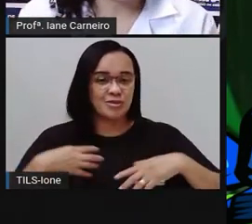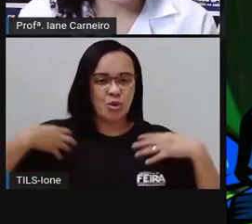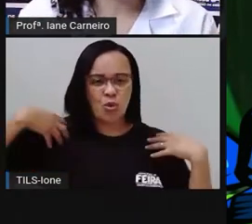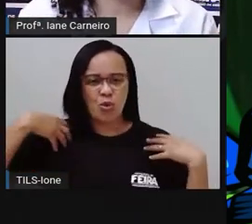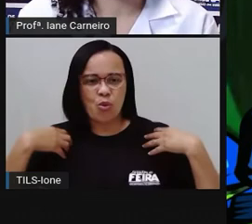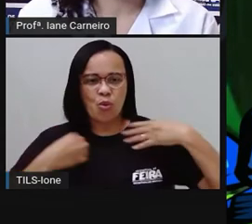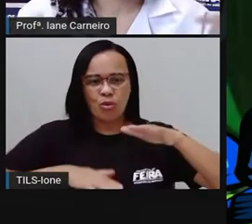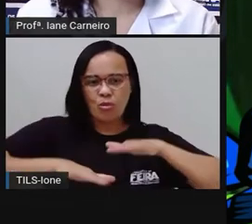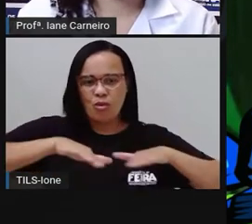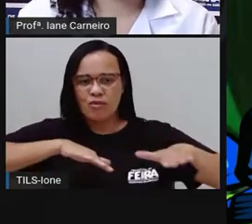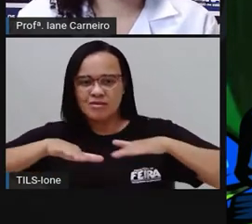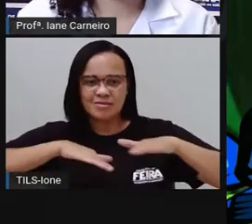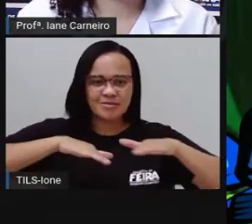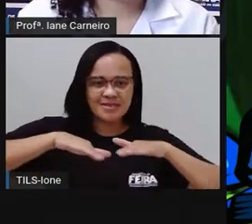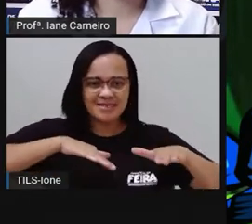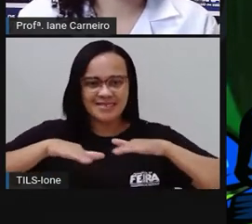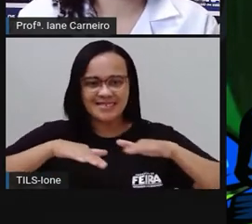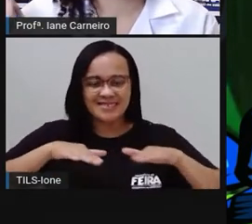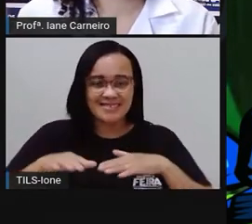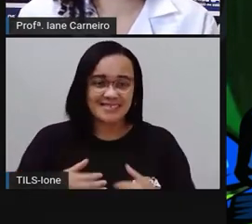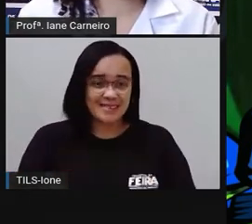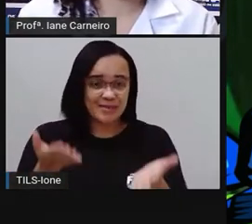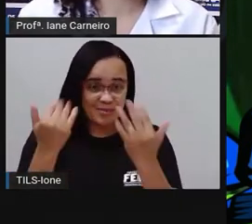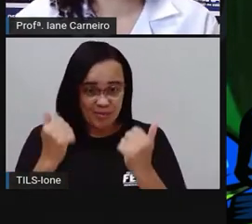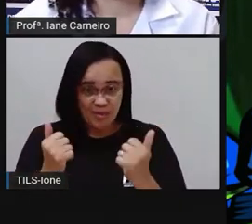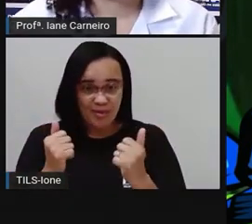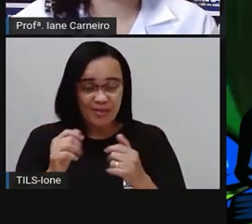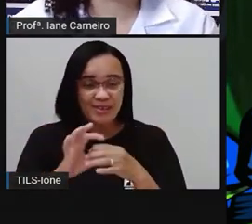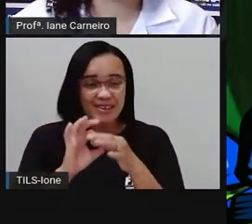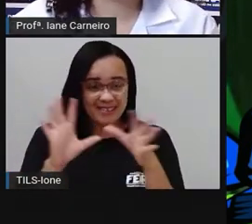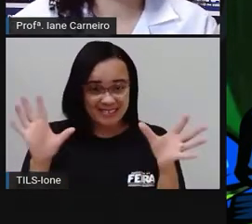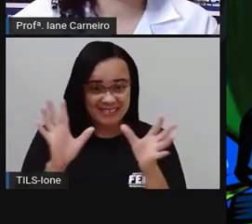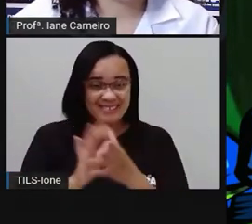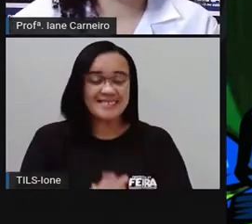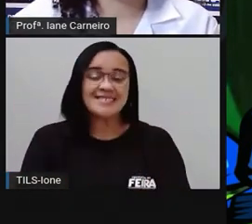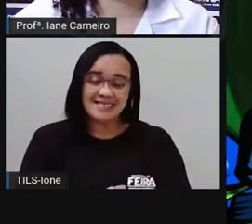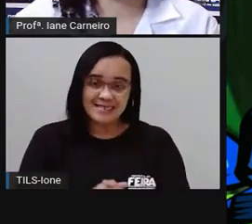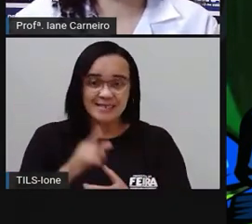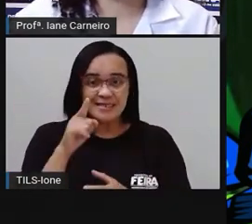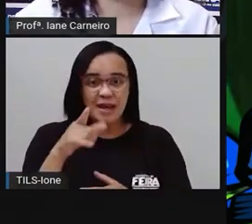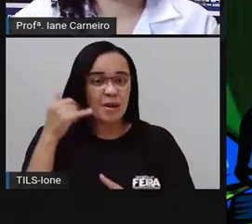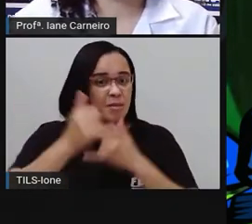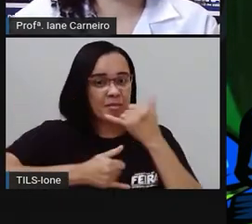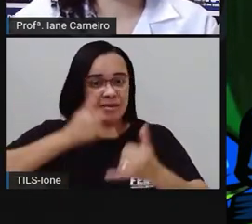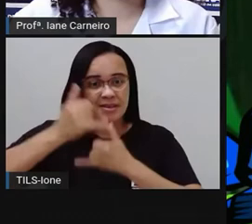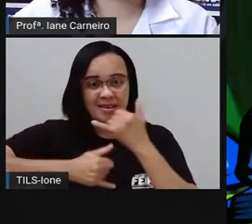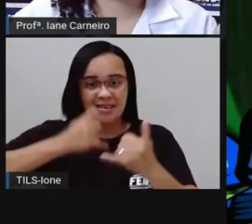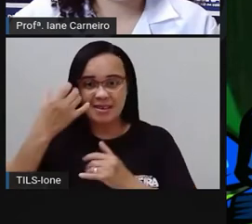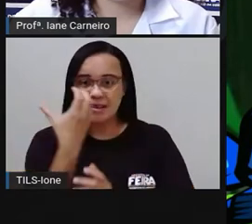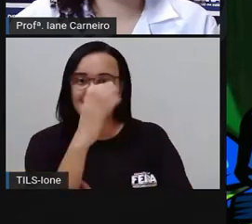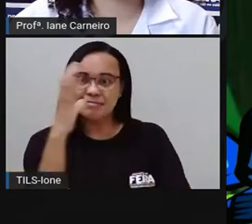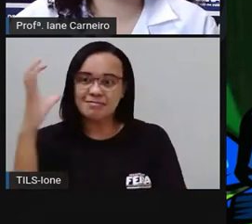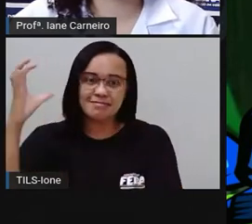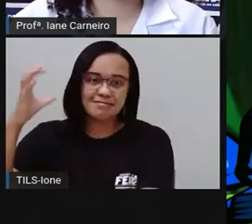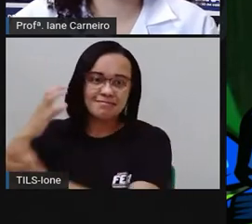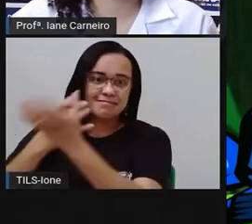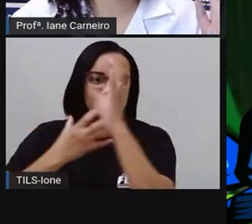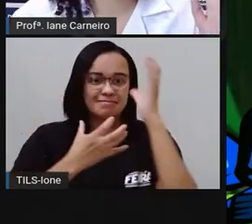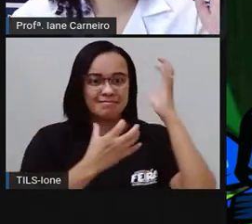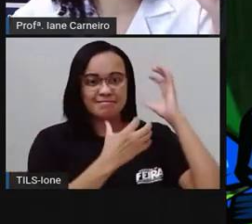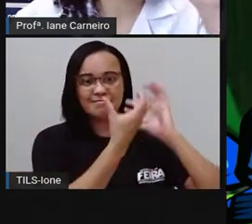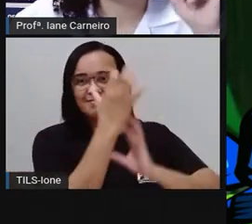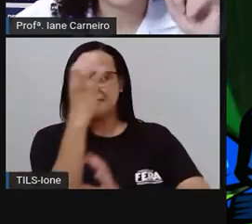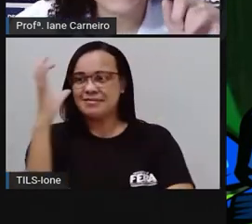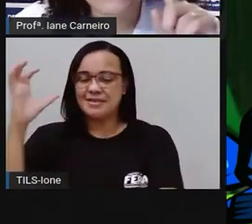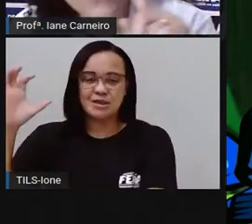pela casa. Quem aí tá disposto? Vamos lá? É um jogo na selva, ó. Na selva. Então, vou